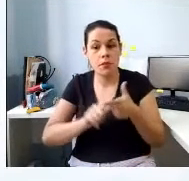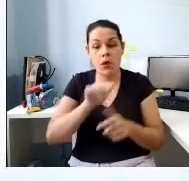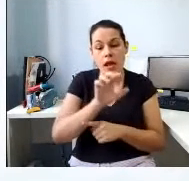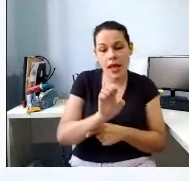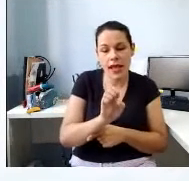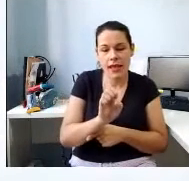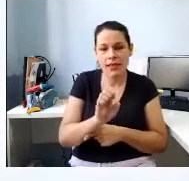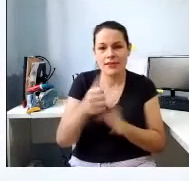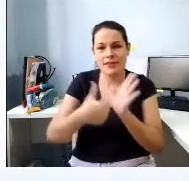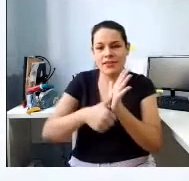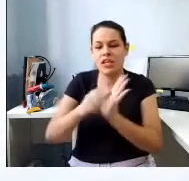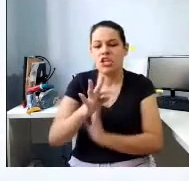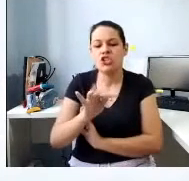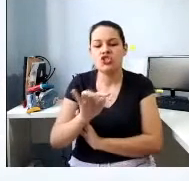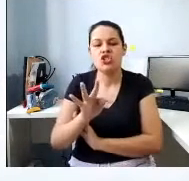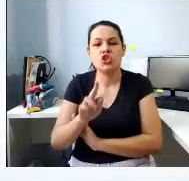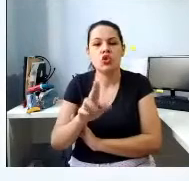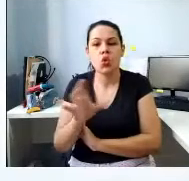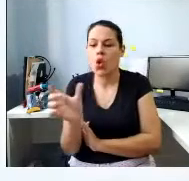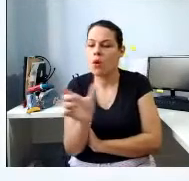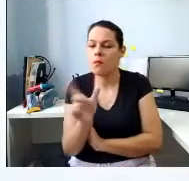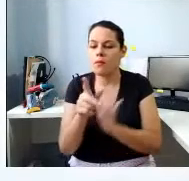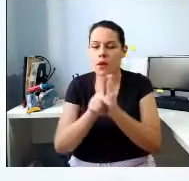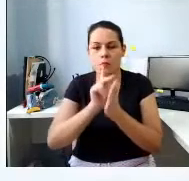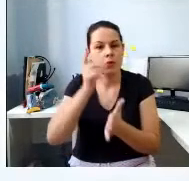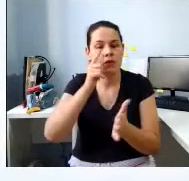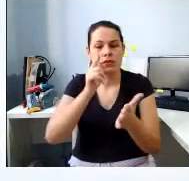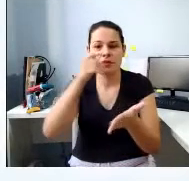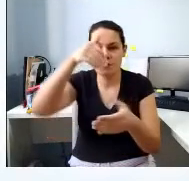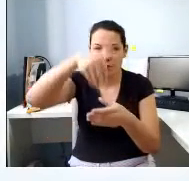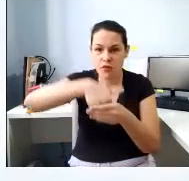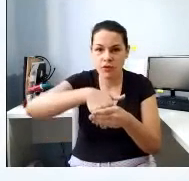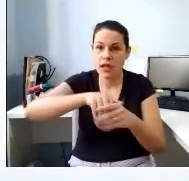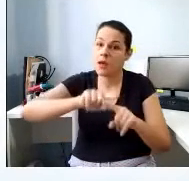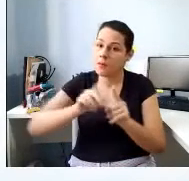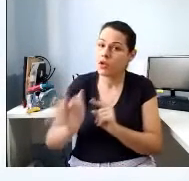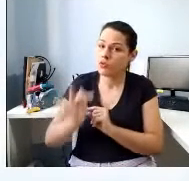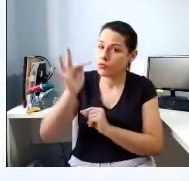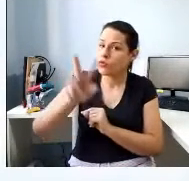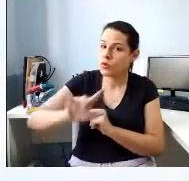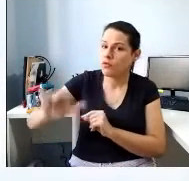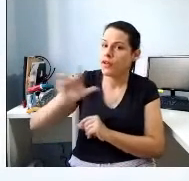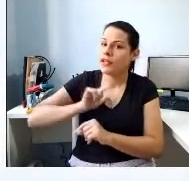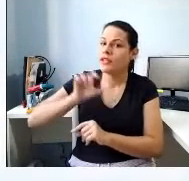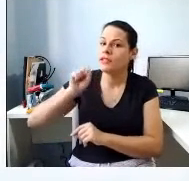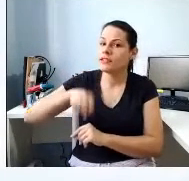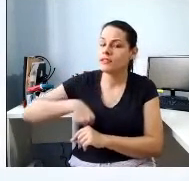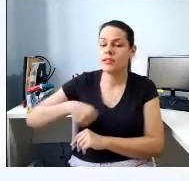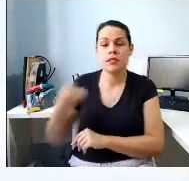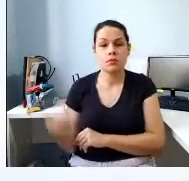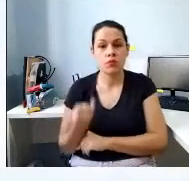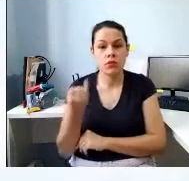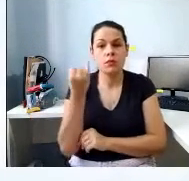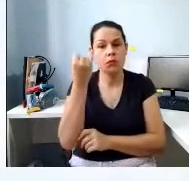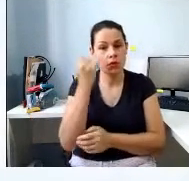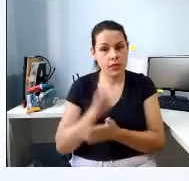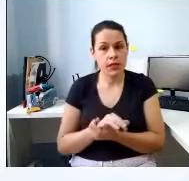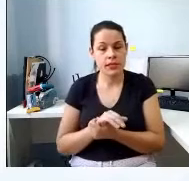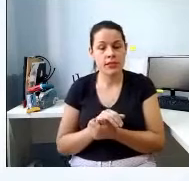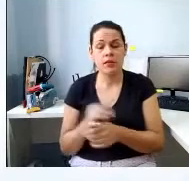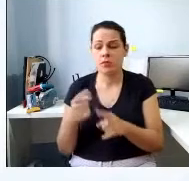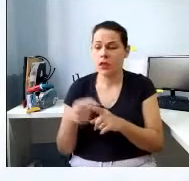de certo modo, mas ele vai ser um elemento bastante importante nas próximas eleições, porque essa possibilidade de